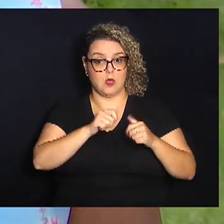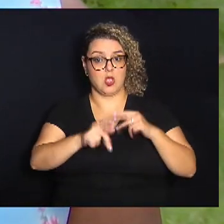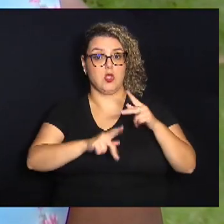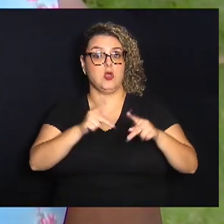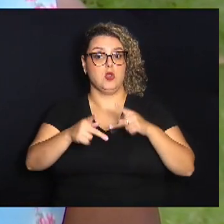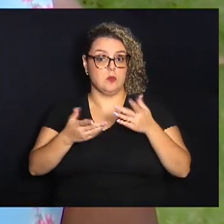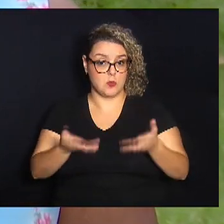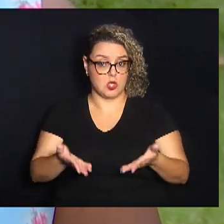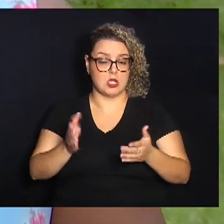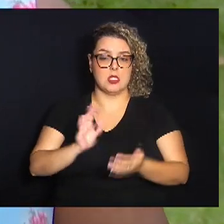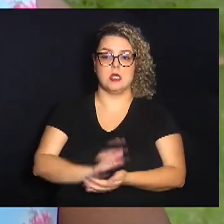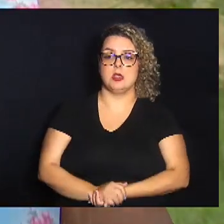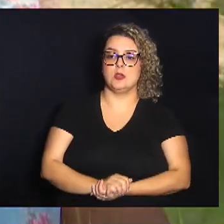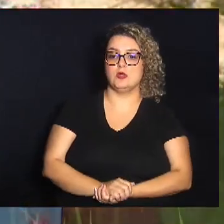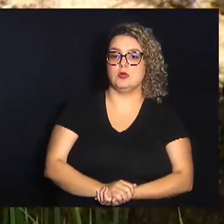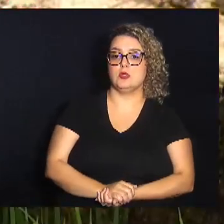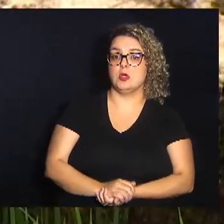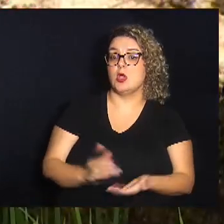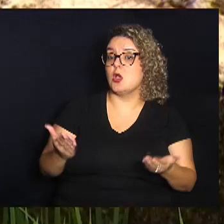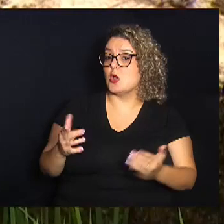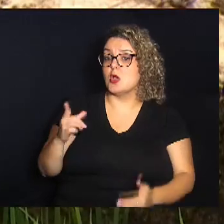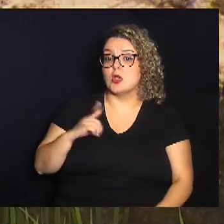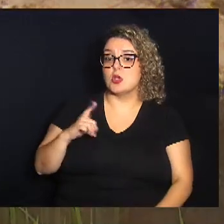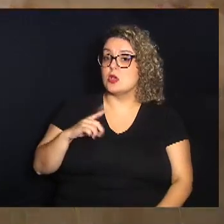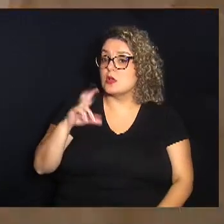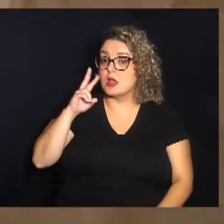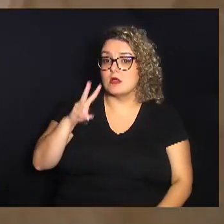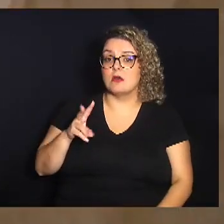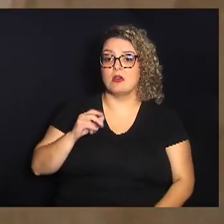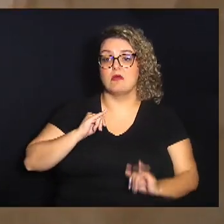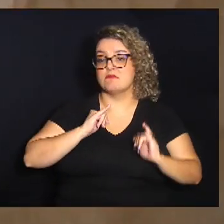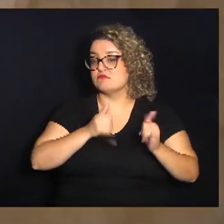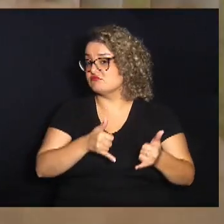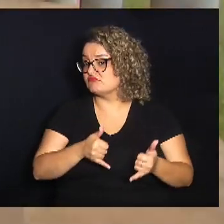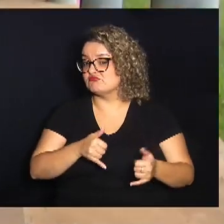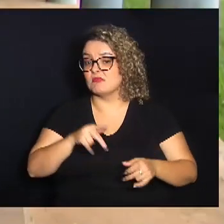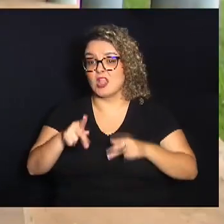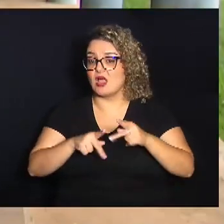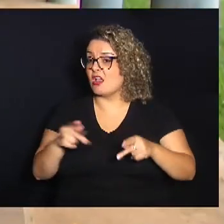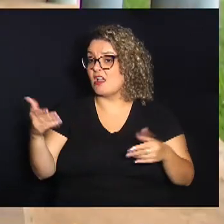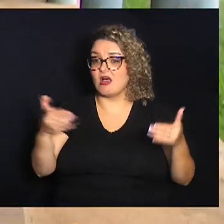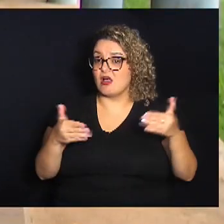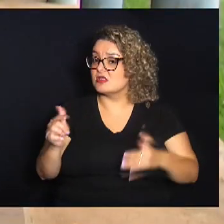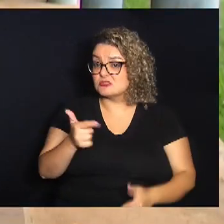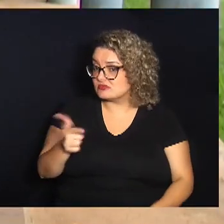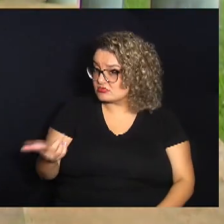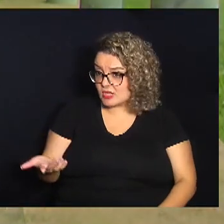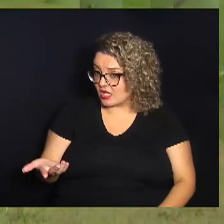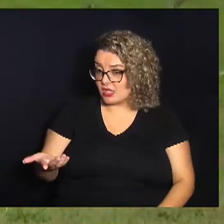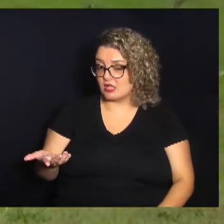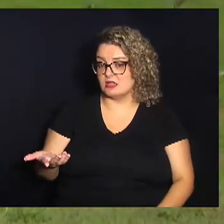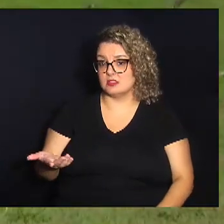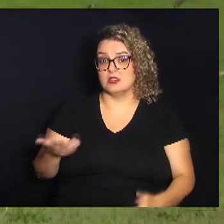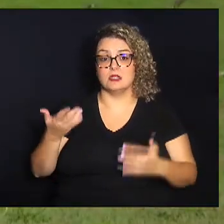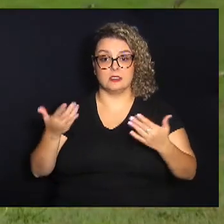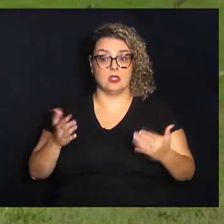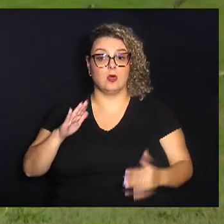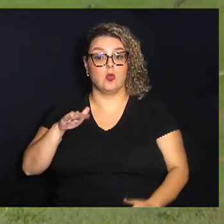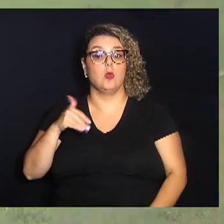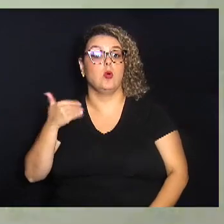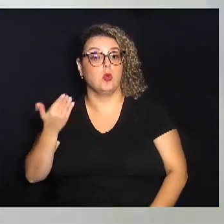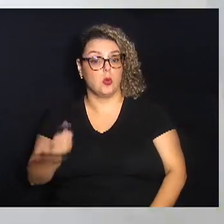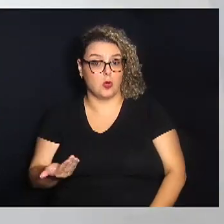população, e hoje nós estamos vendo que está abandonada, a população nem aqui não tem acesso. Então, assim, quando a